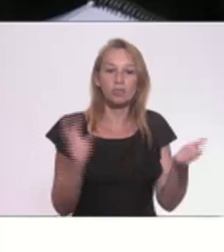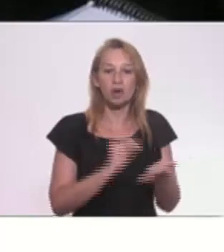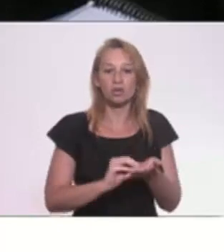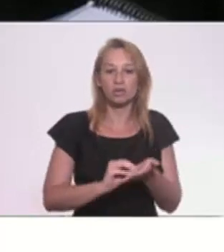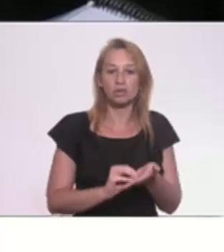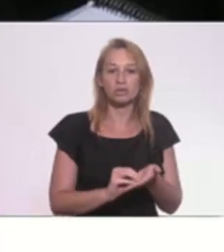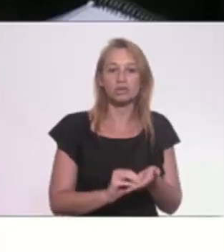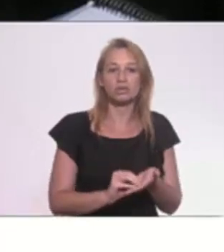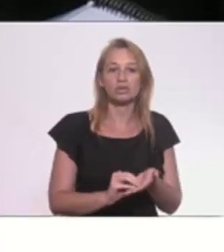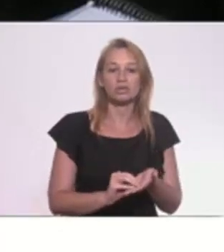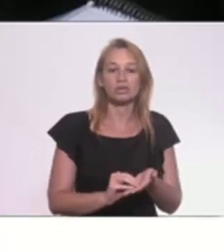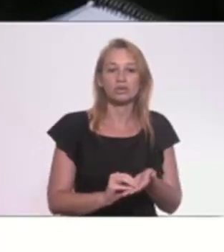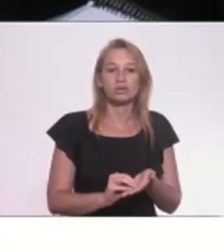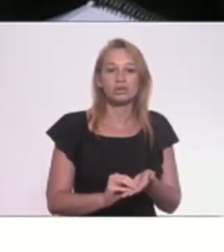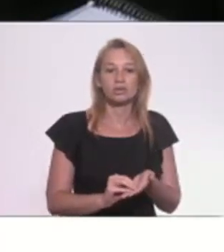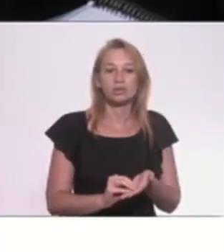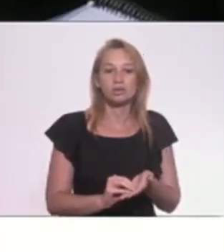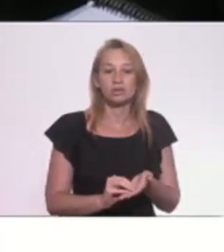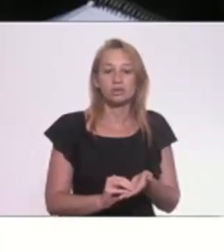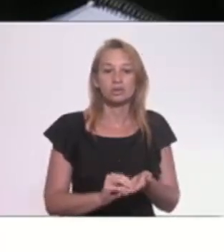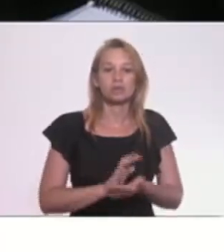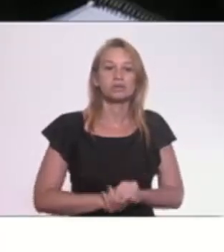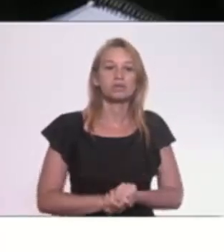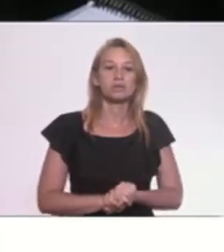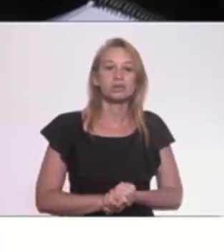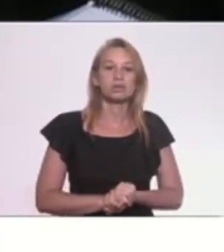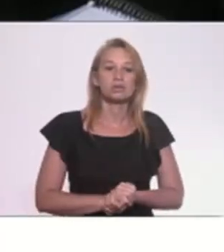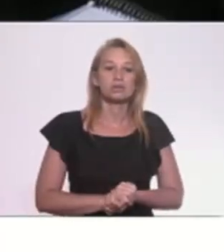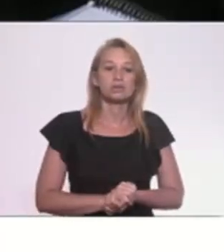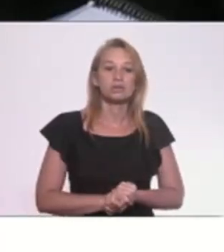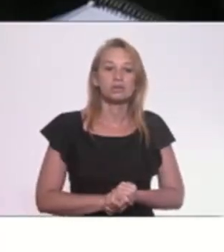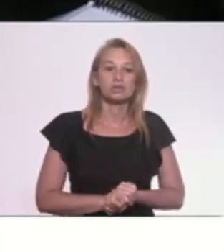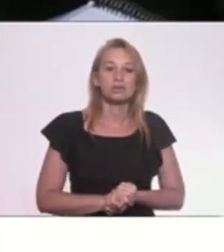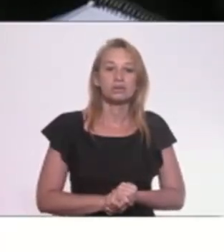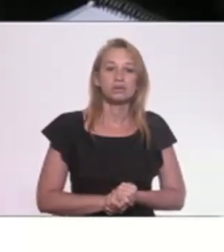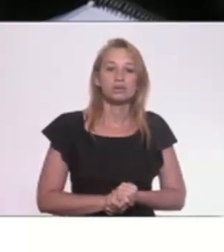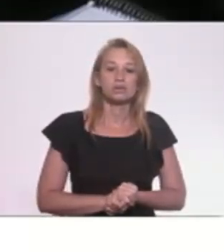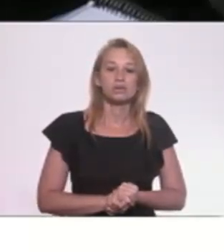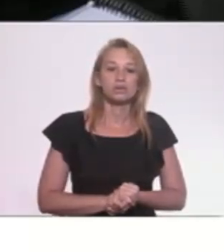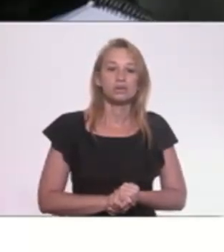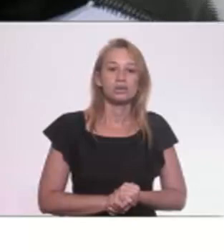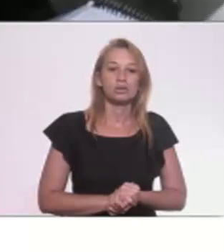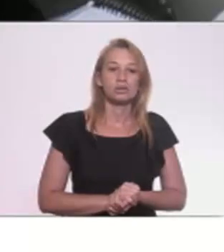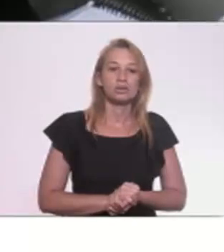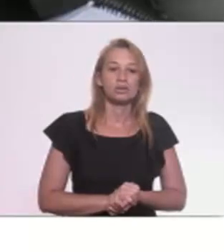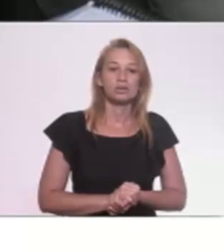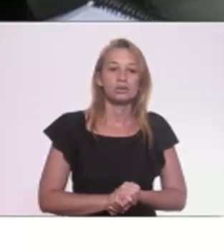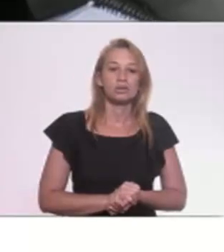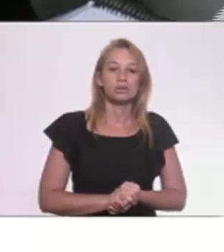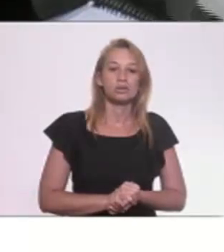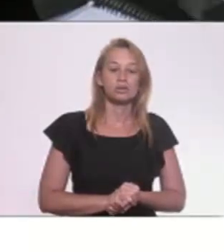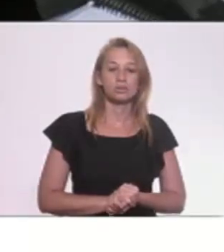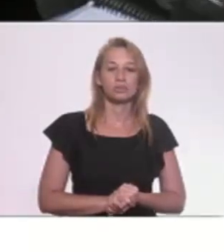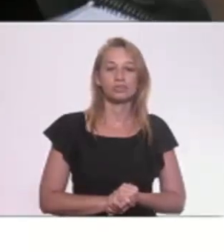pauta. Mas aqui, ó.